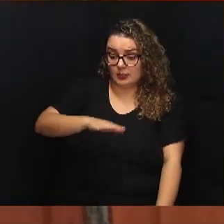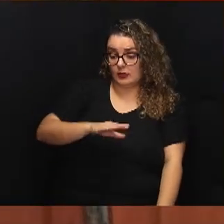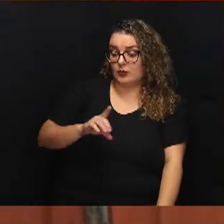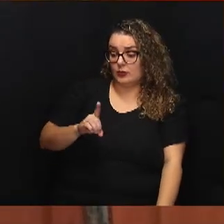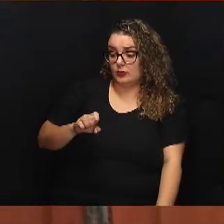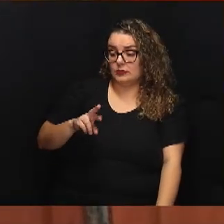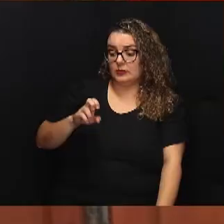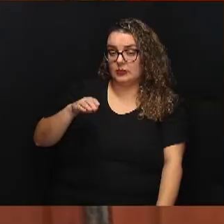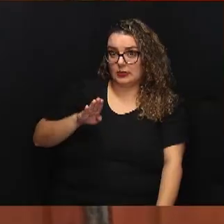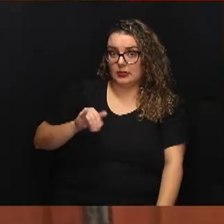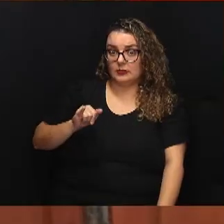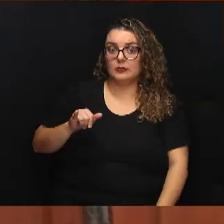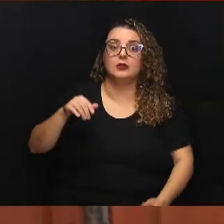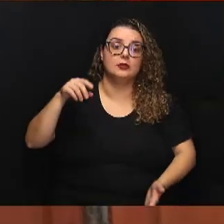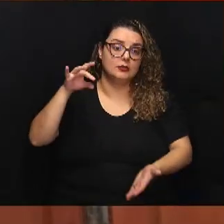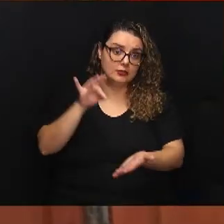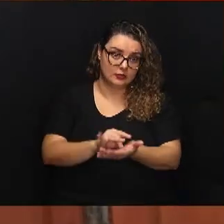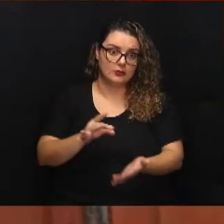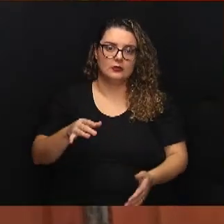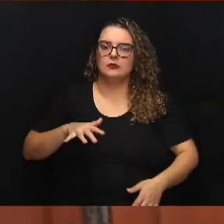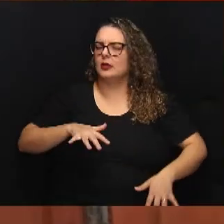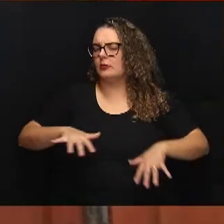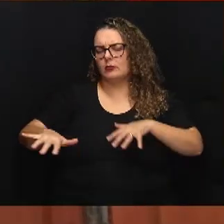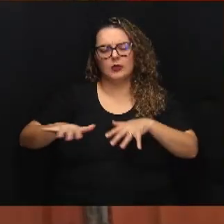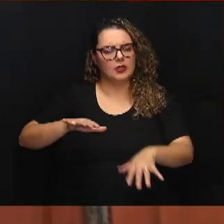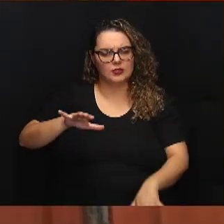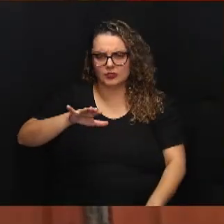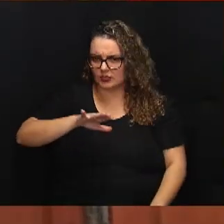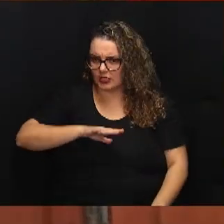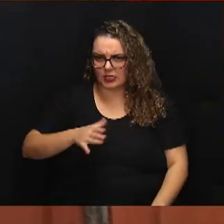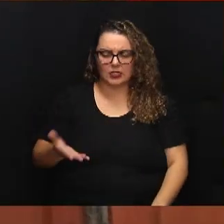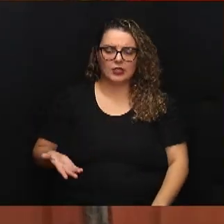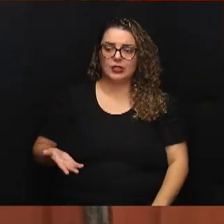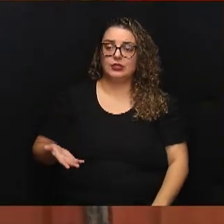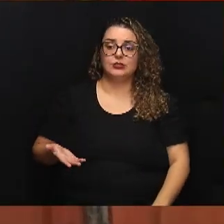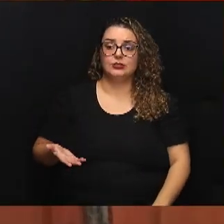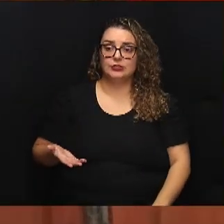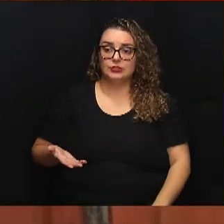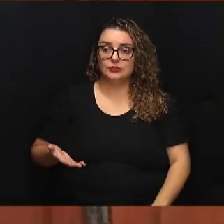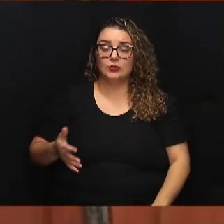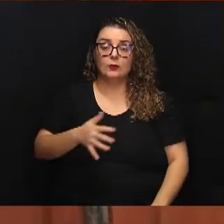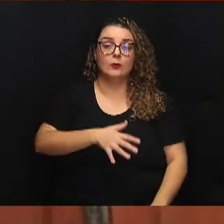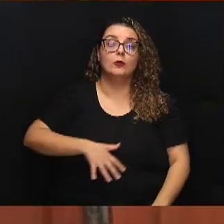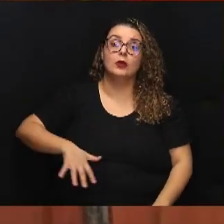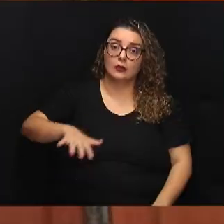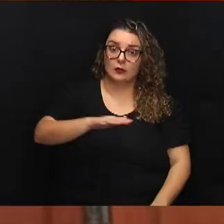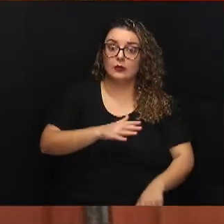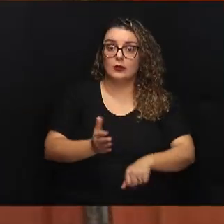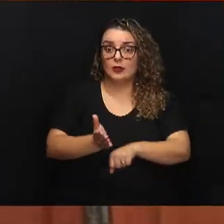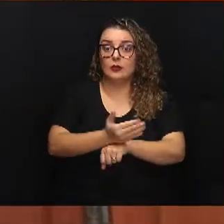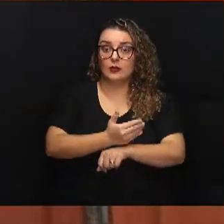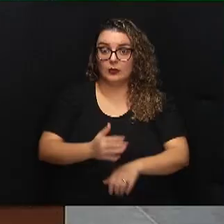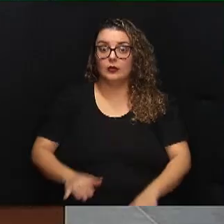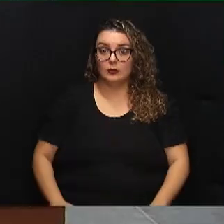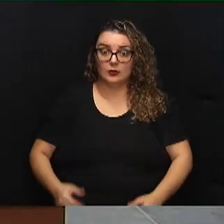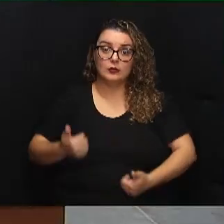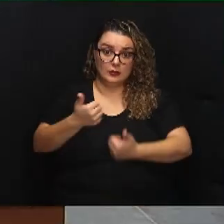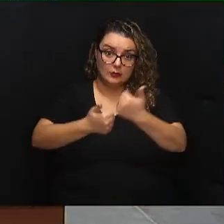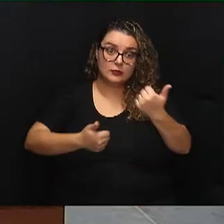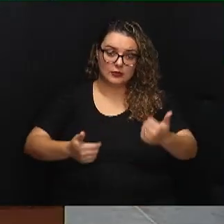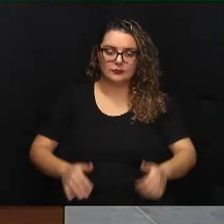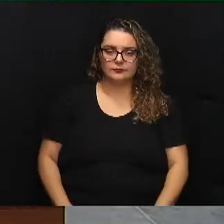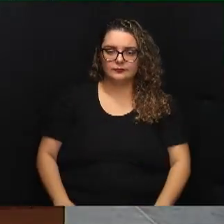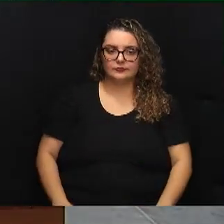oficializado, né? Mas o derby, ele mexe com a cidade, mexe, né, no ambiente antes do jogo, né?